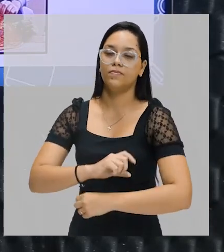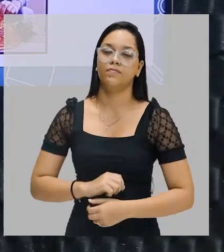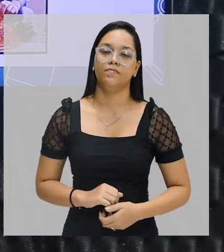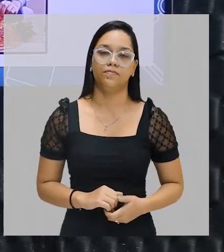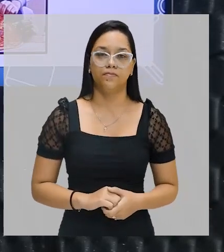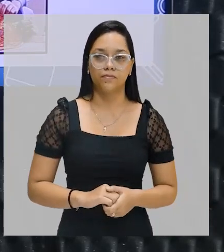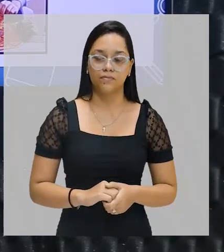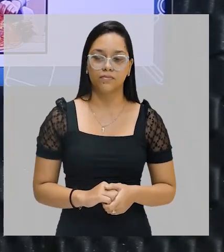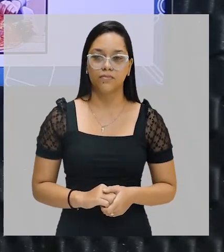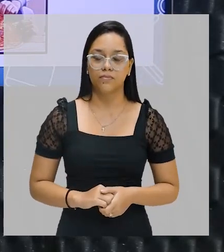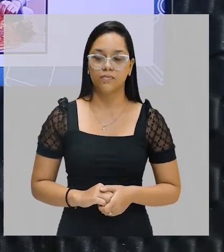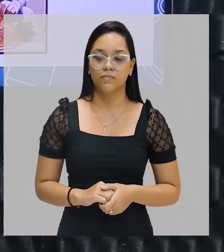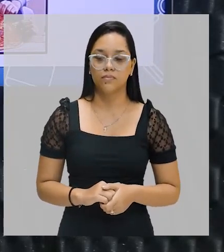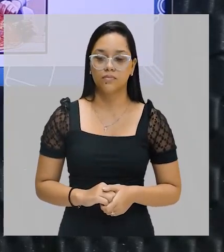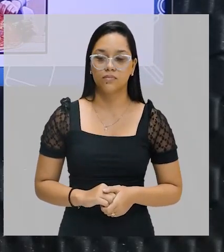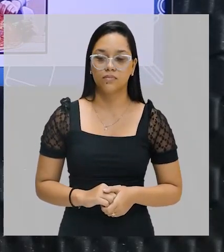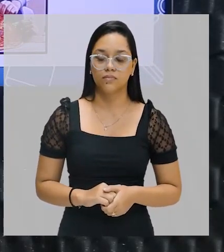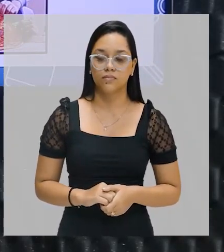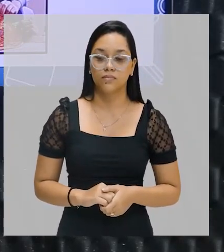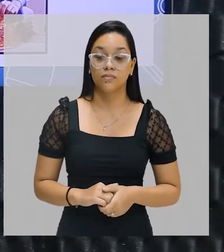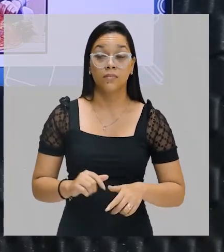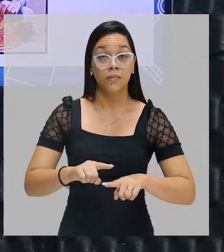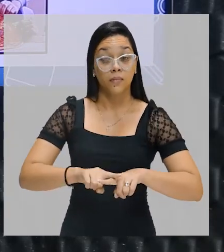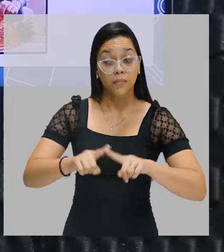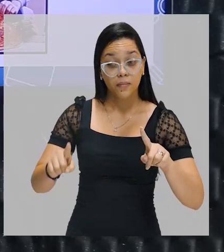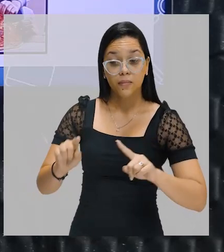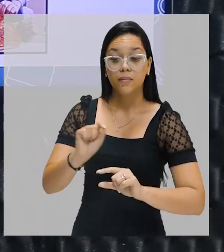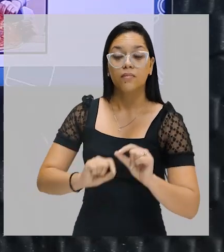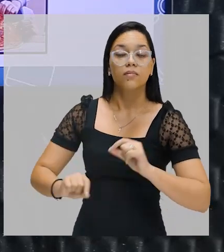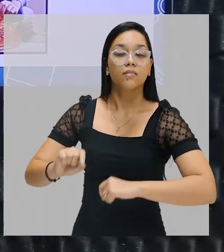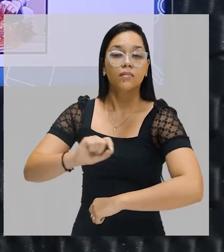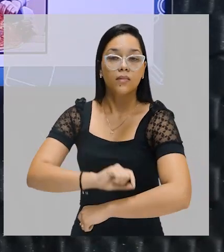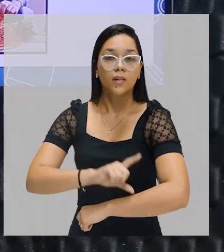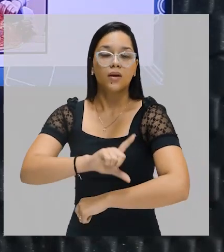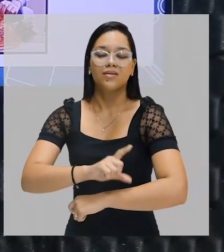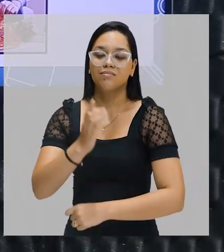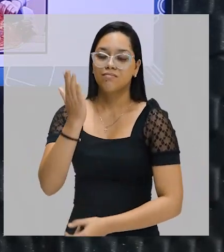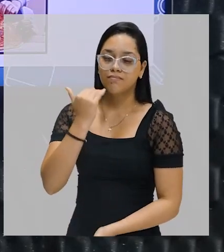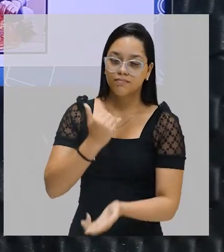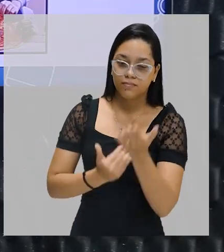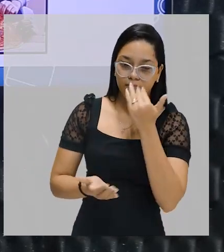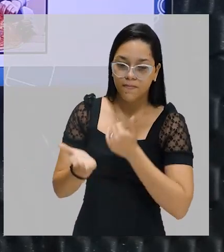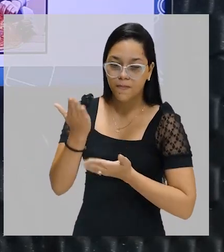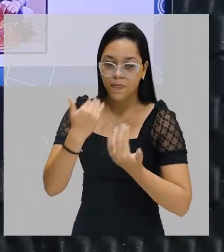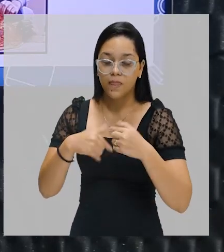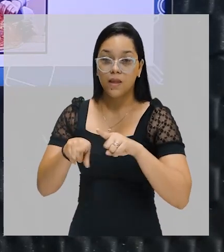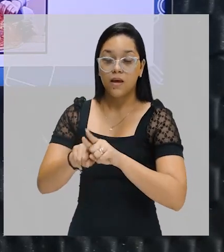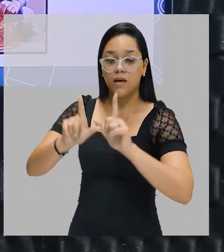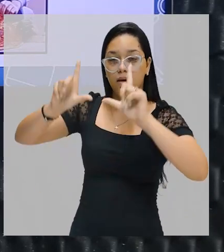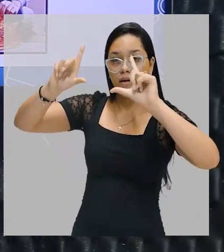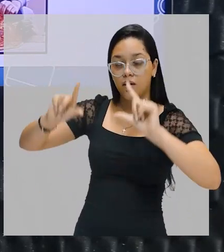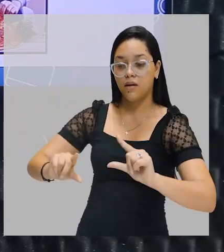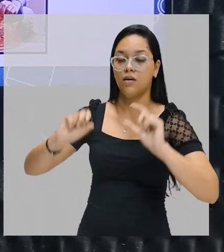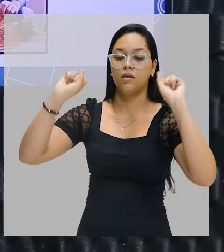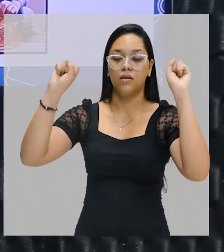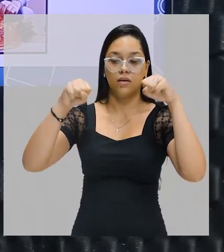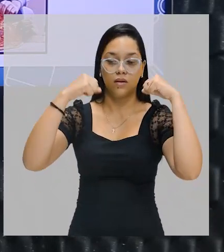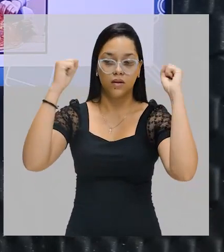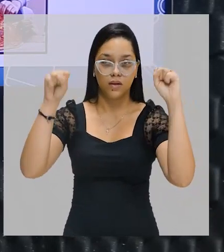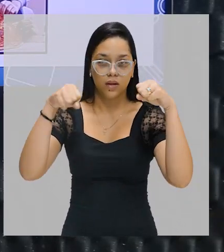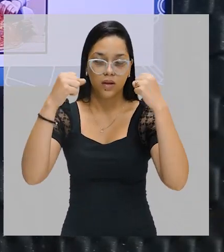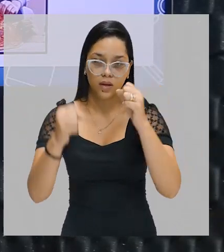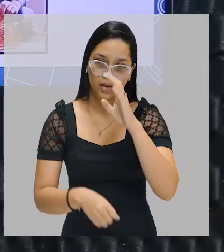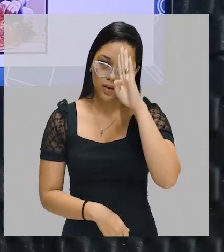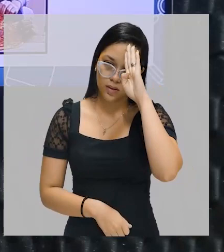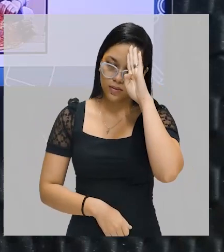associadas ao ganho de peso. Porém, o aumento da ingestão alimentar e a redução da